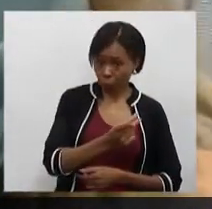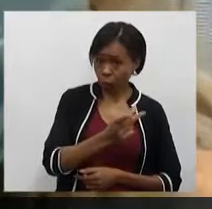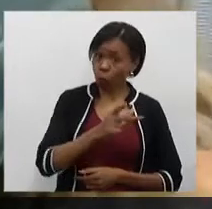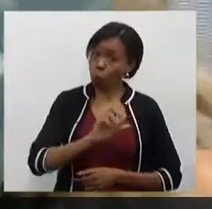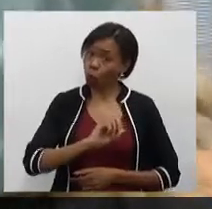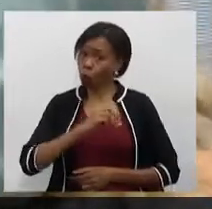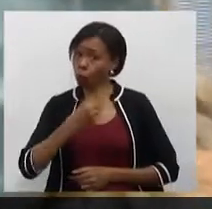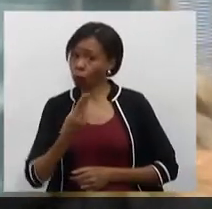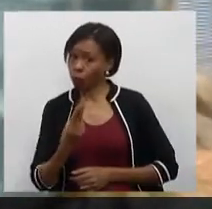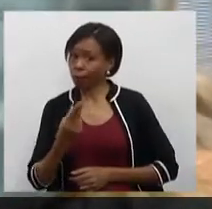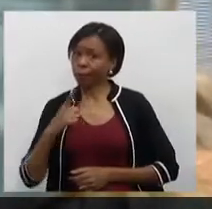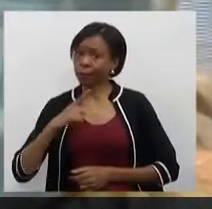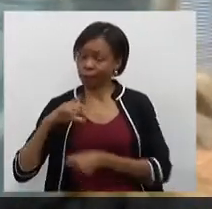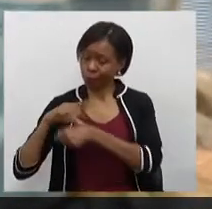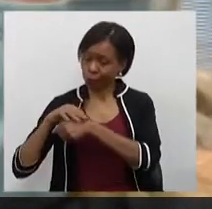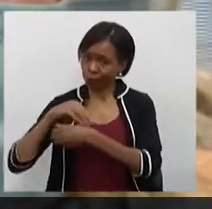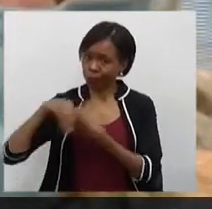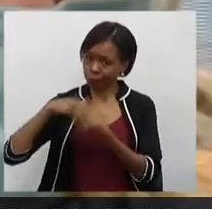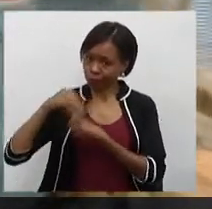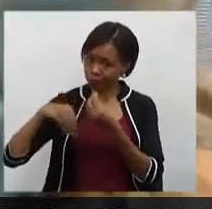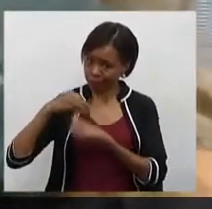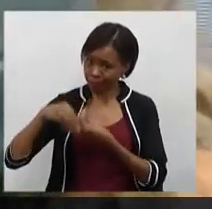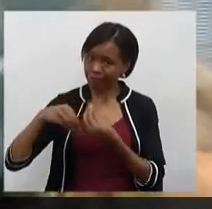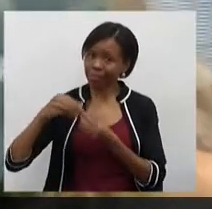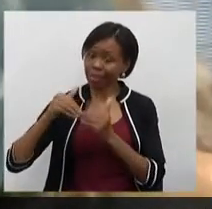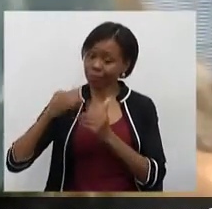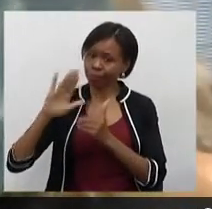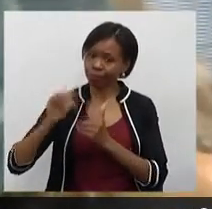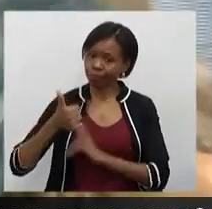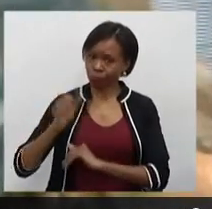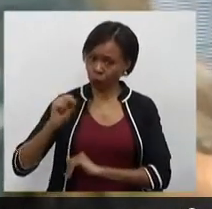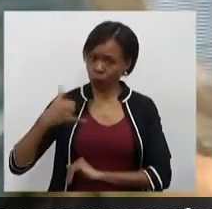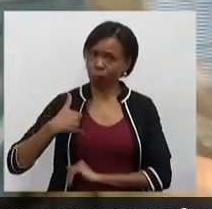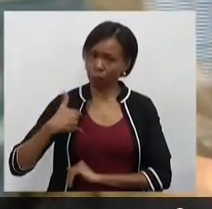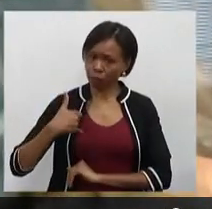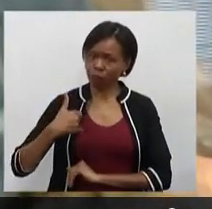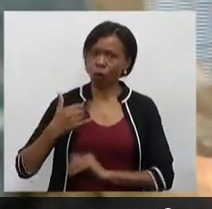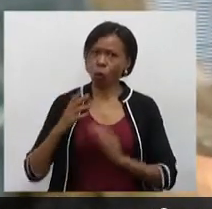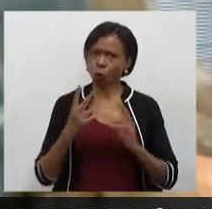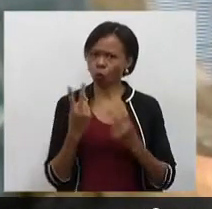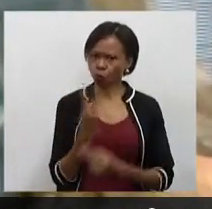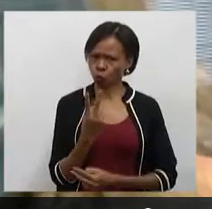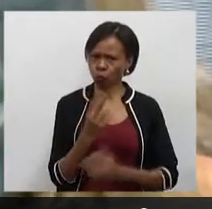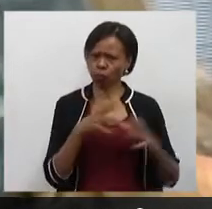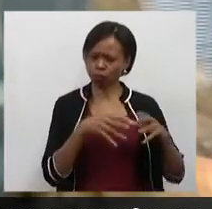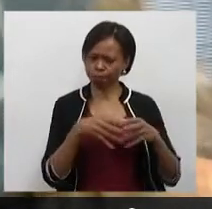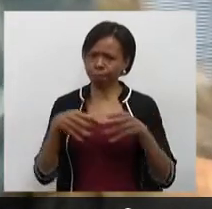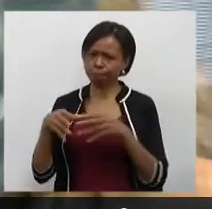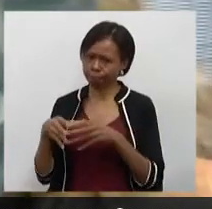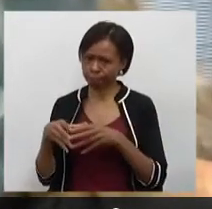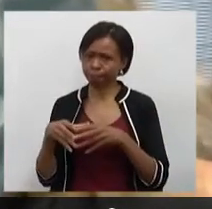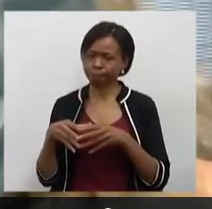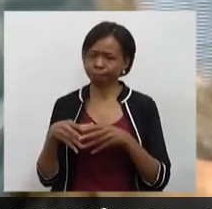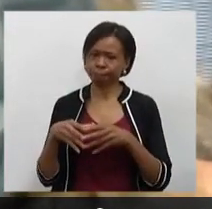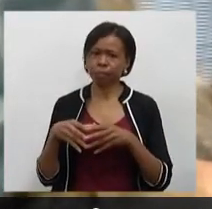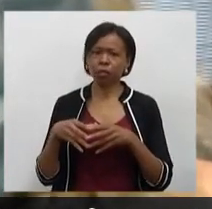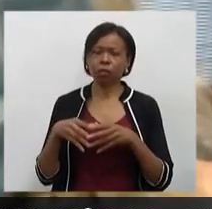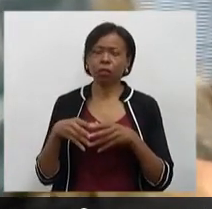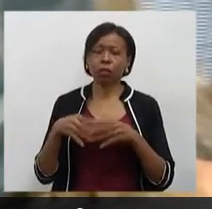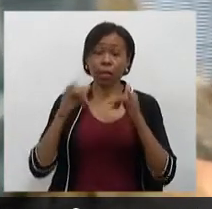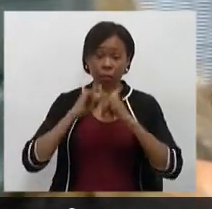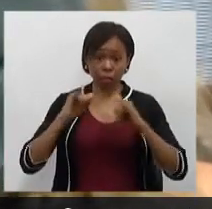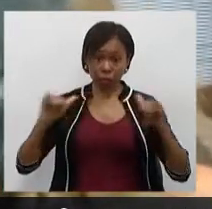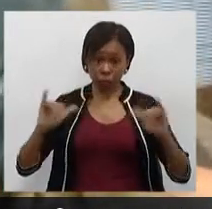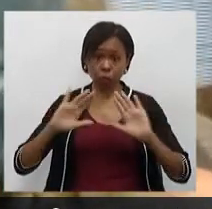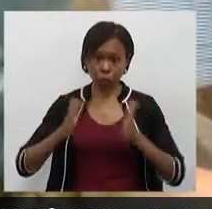com comorbidades acima de 18 anos. Os dois grupos aí, adentrando no aspecto atual, né, da campanha de